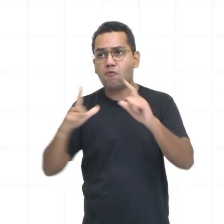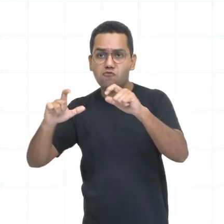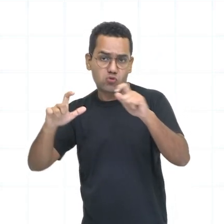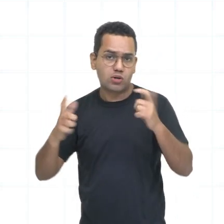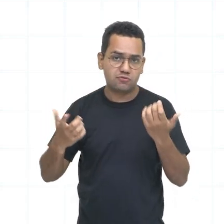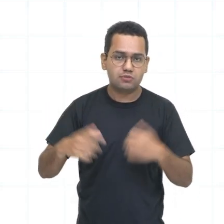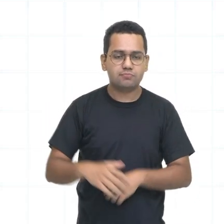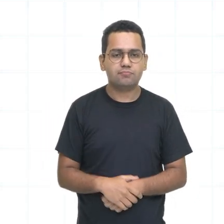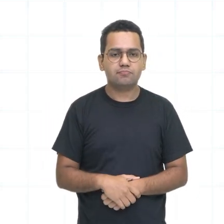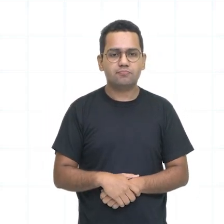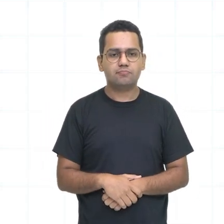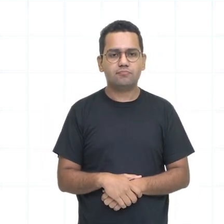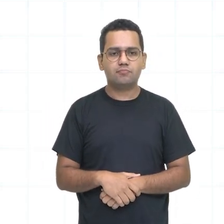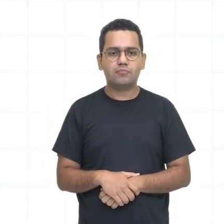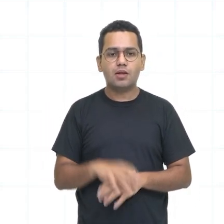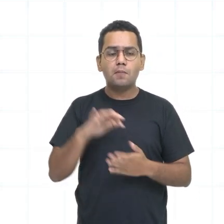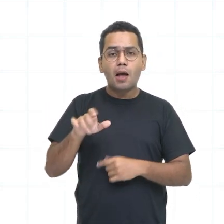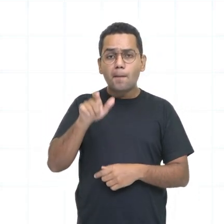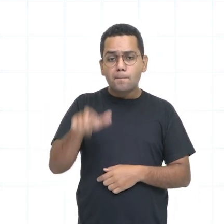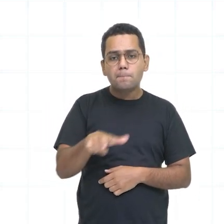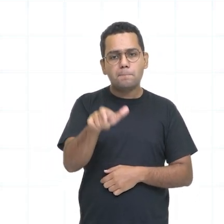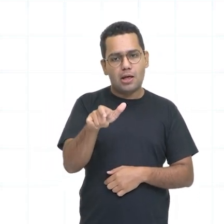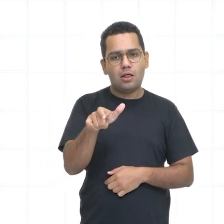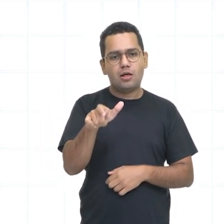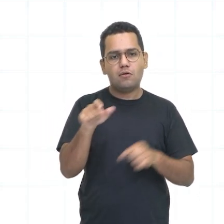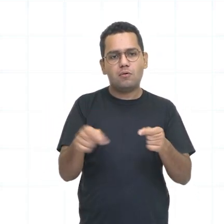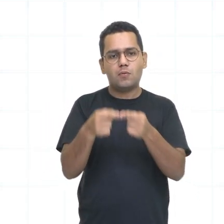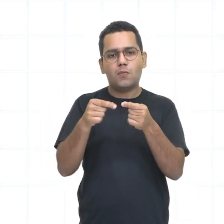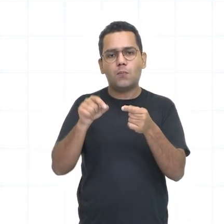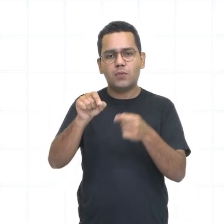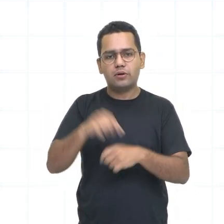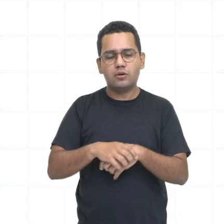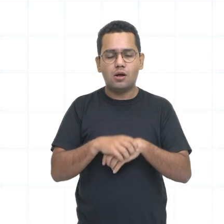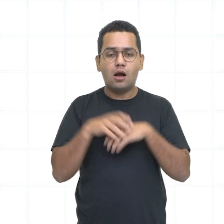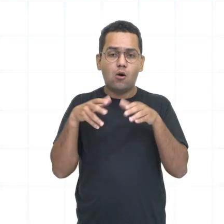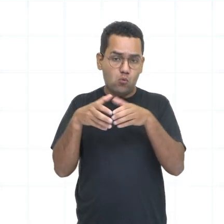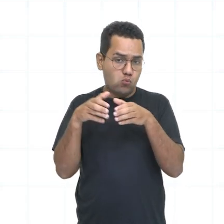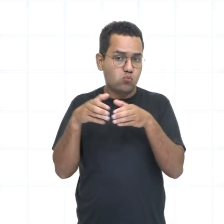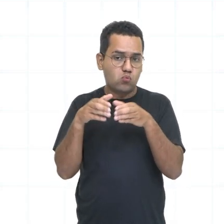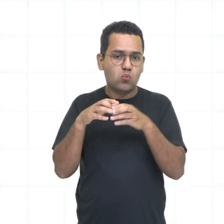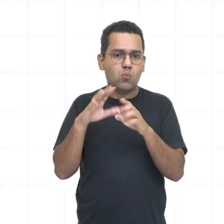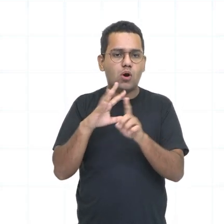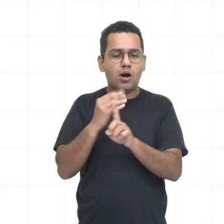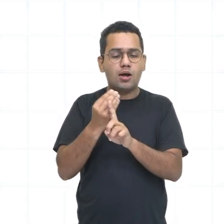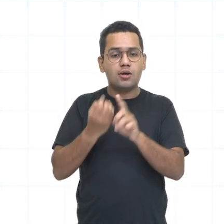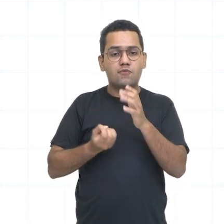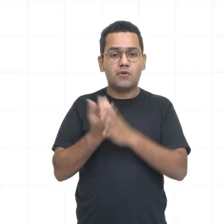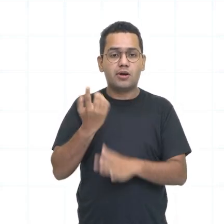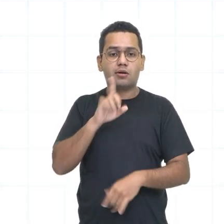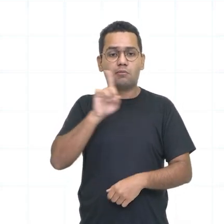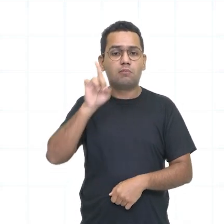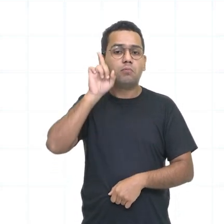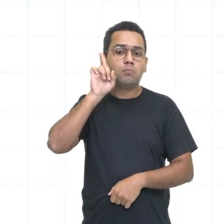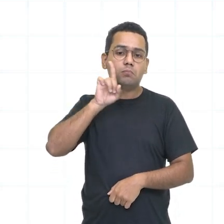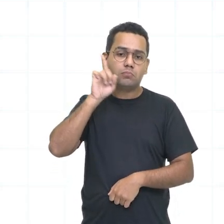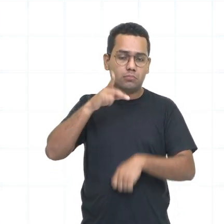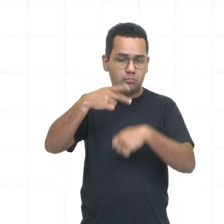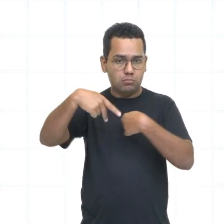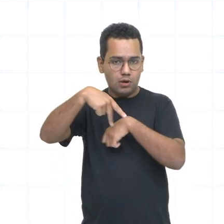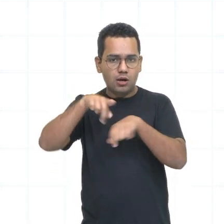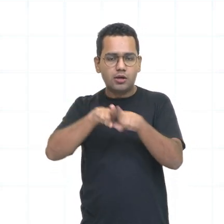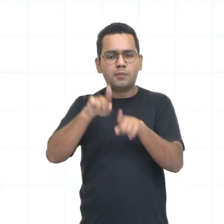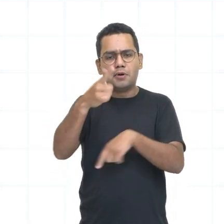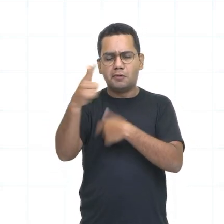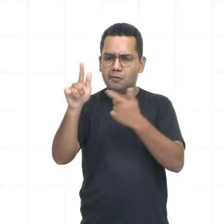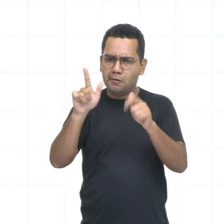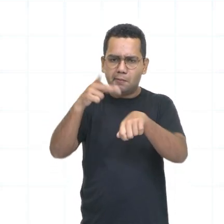hiperrealismo passou a ser utilizado para classificar um movimento artístico que surgiu nos Estados Unidos e outros países da